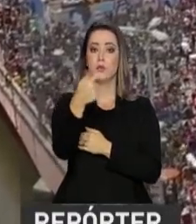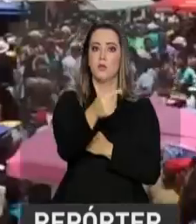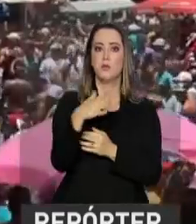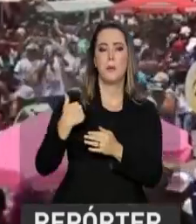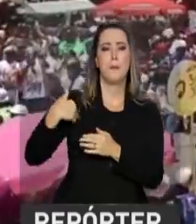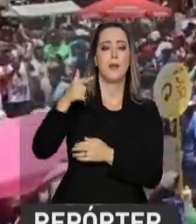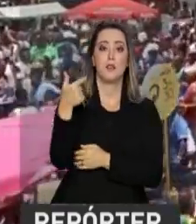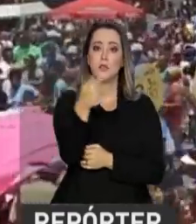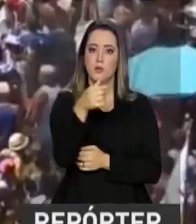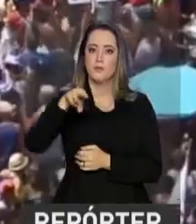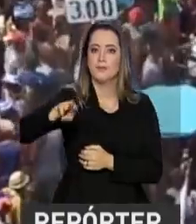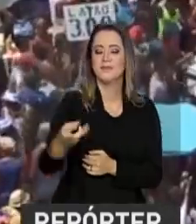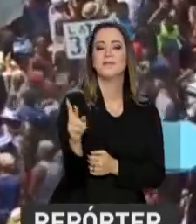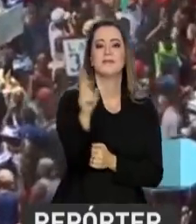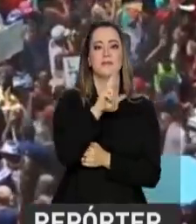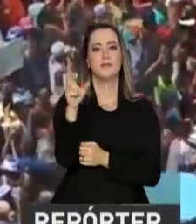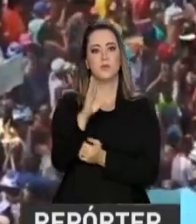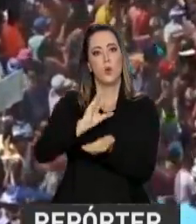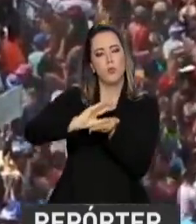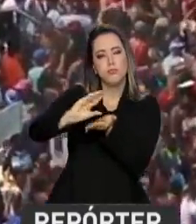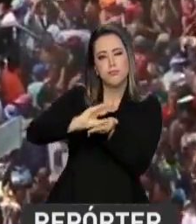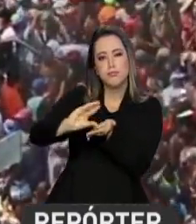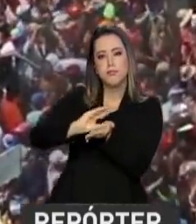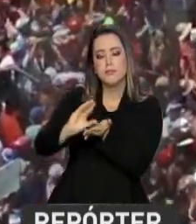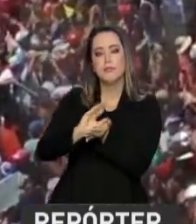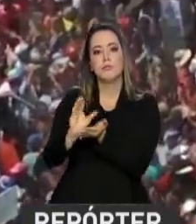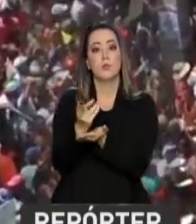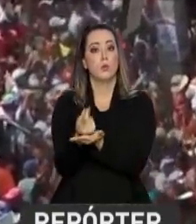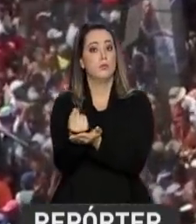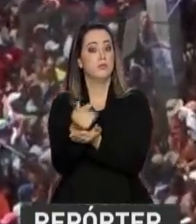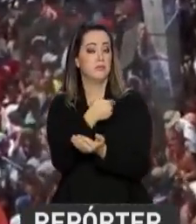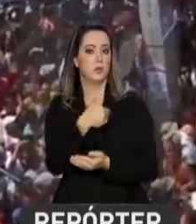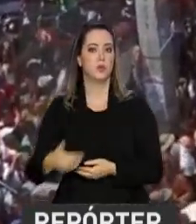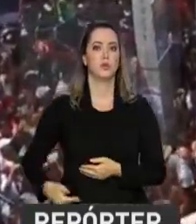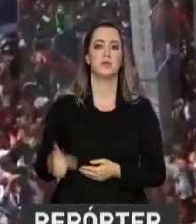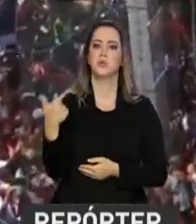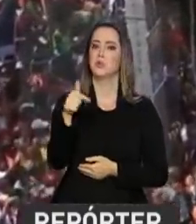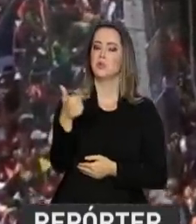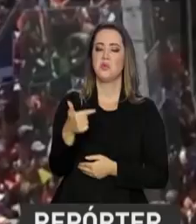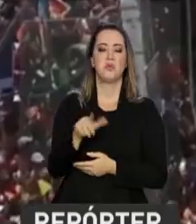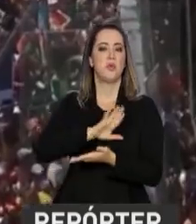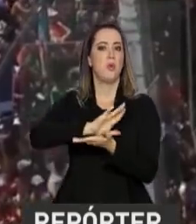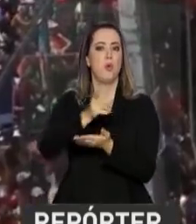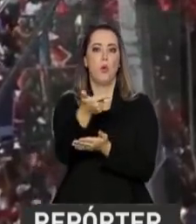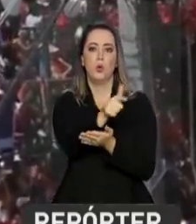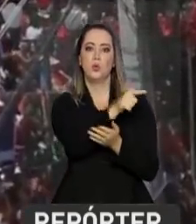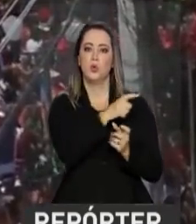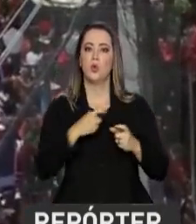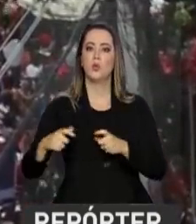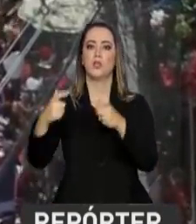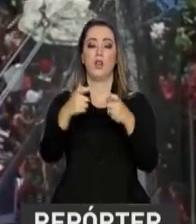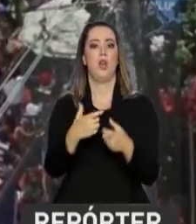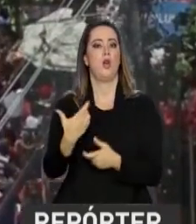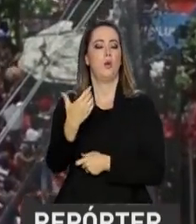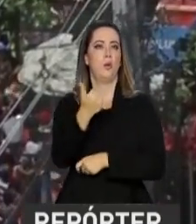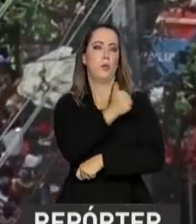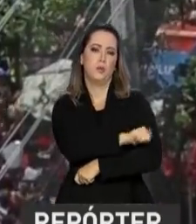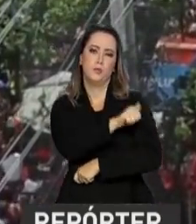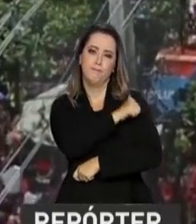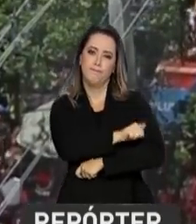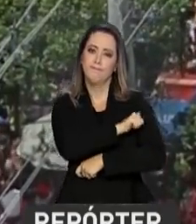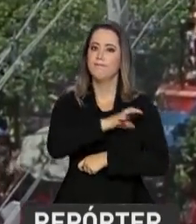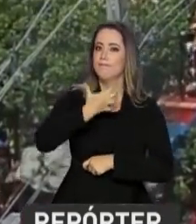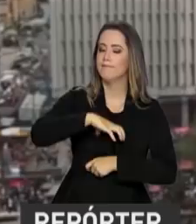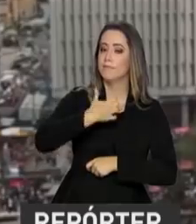mais de 7 milhões de reais com incentivos fiscais nem um bloco do rio de janeiro de salvador ou de são paulo chegou a esse valor